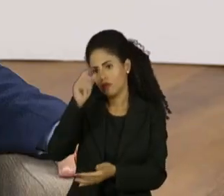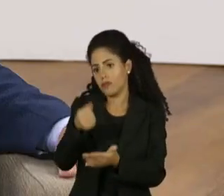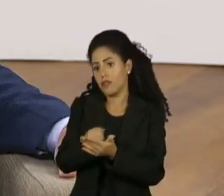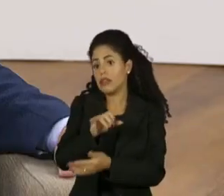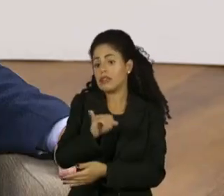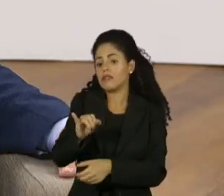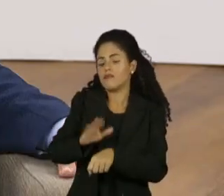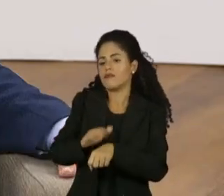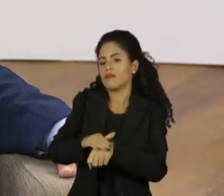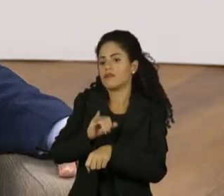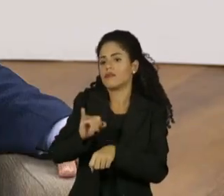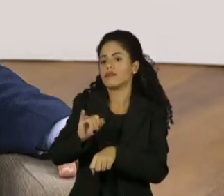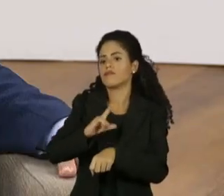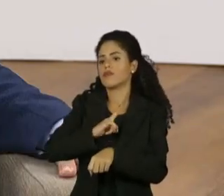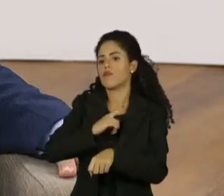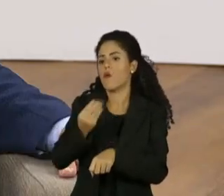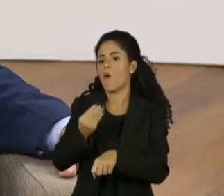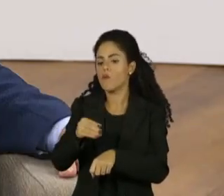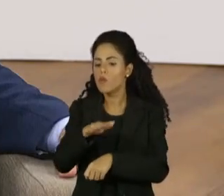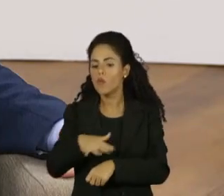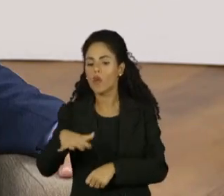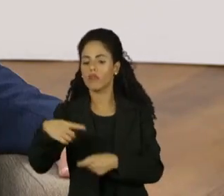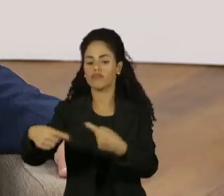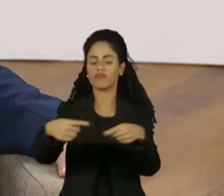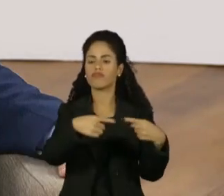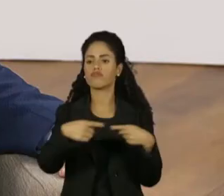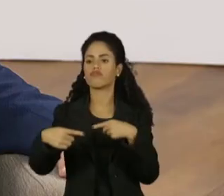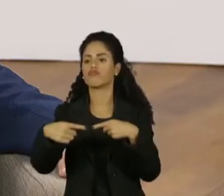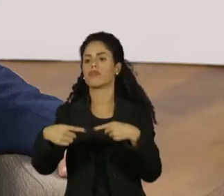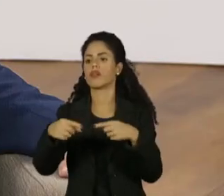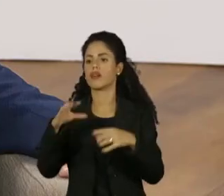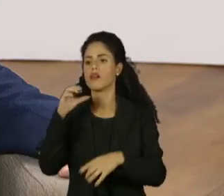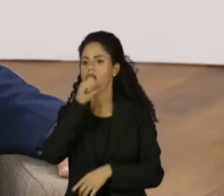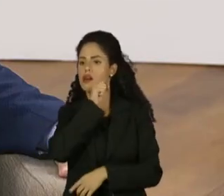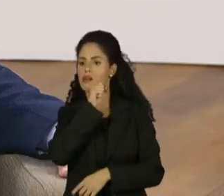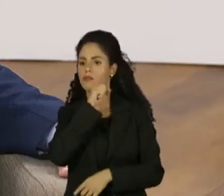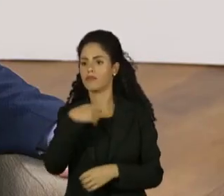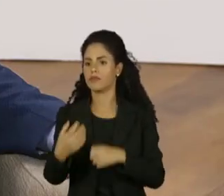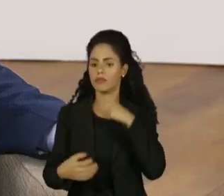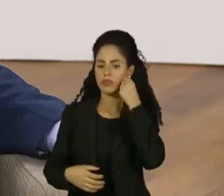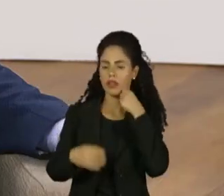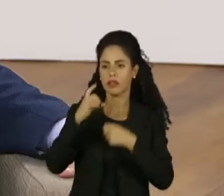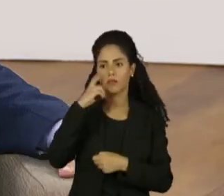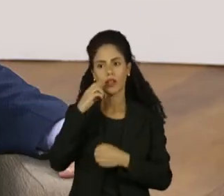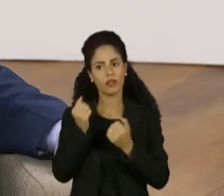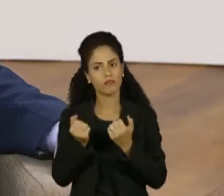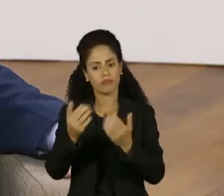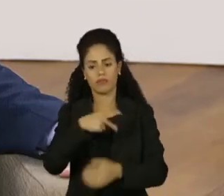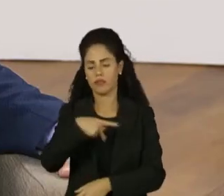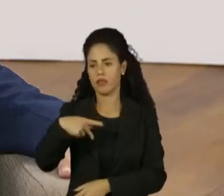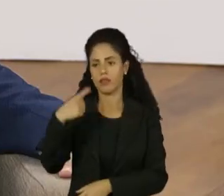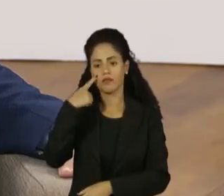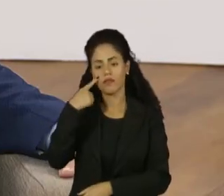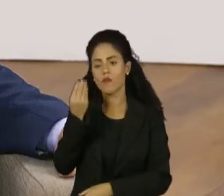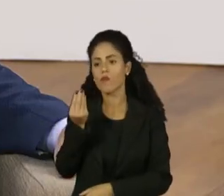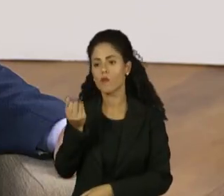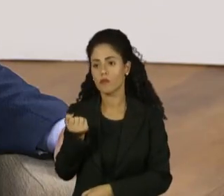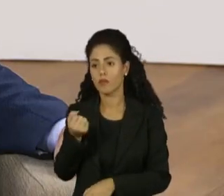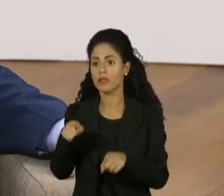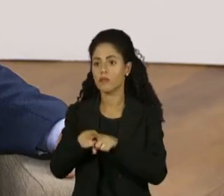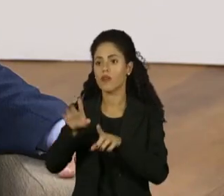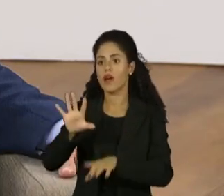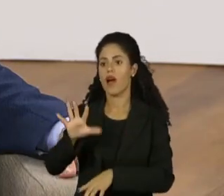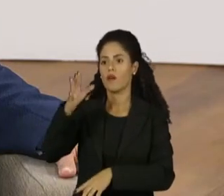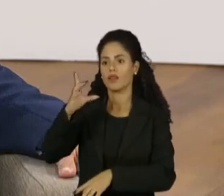houver um ambiente político, não apenas dentro do Senado da República, mas fora dele. Uhum. É bom lembrar o que aconteceu